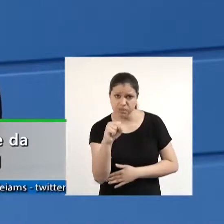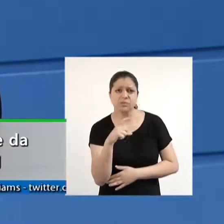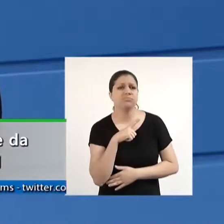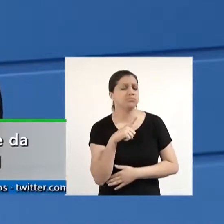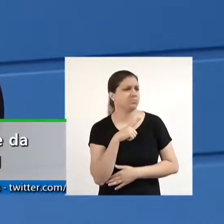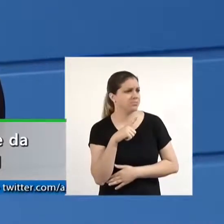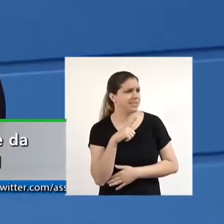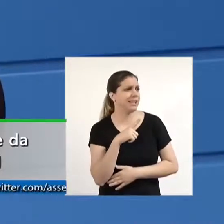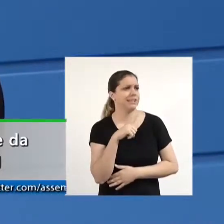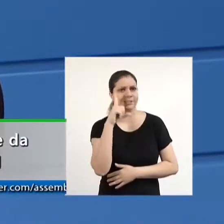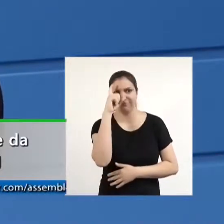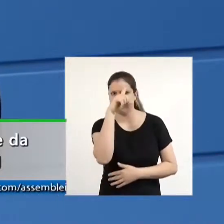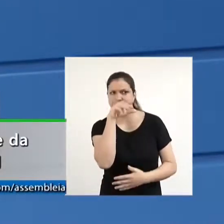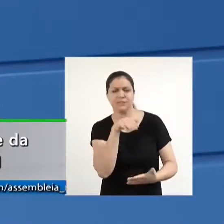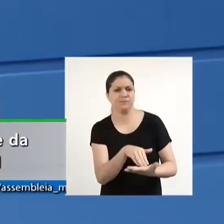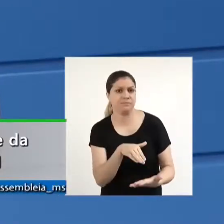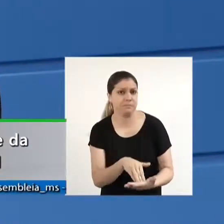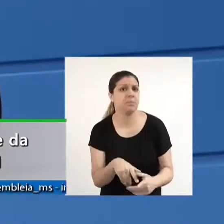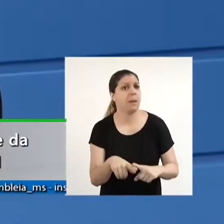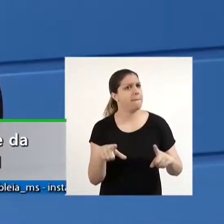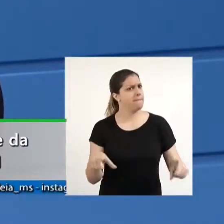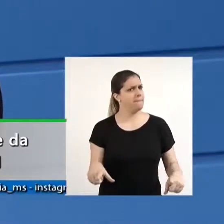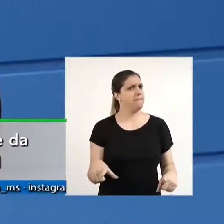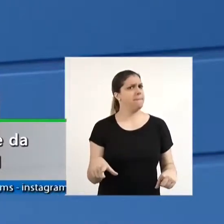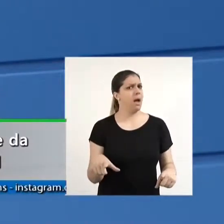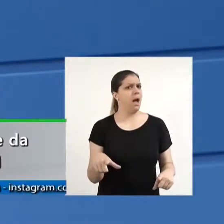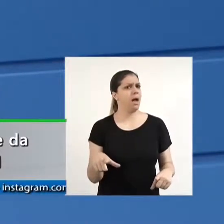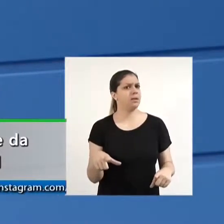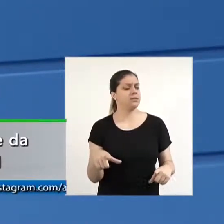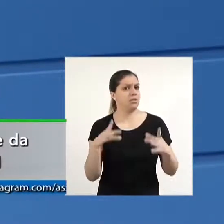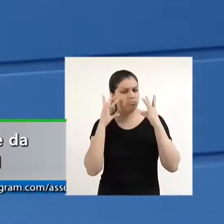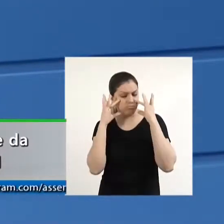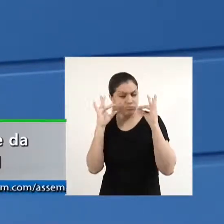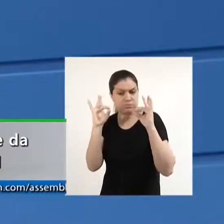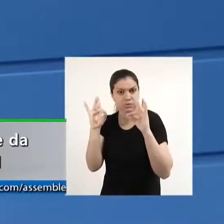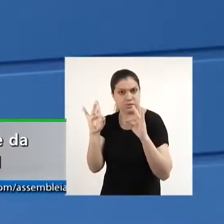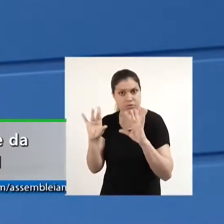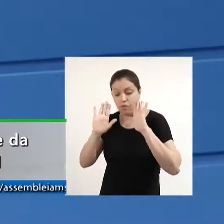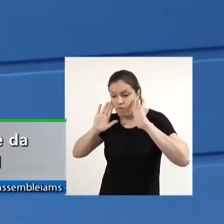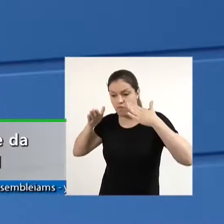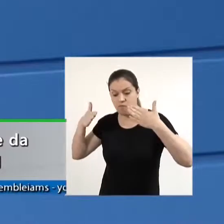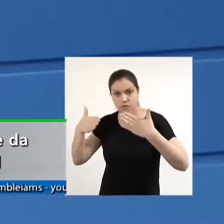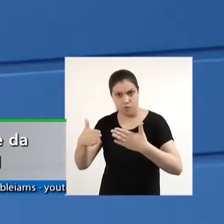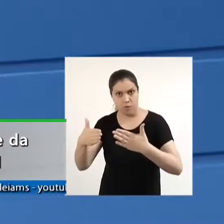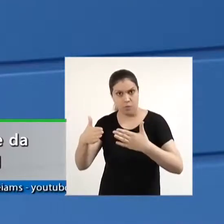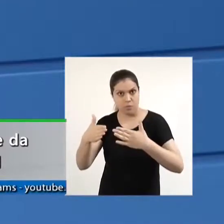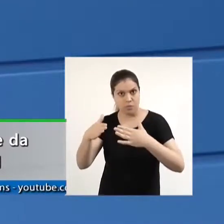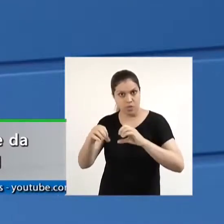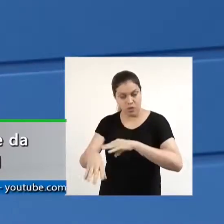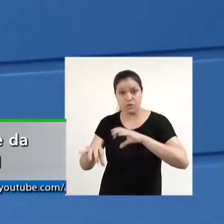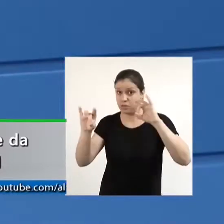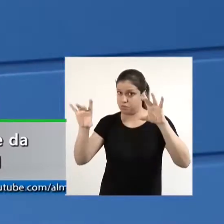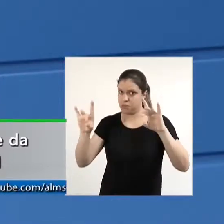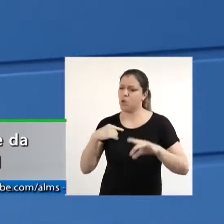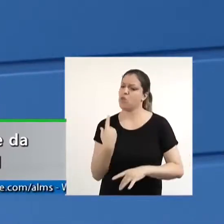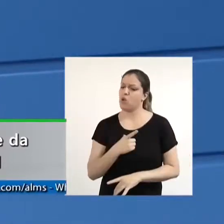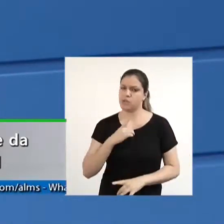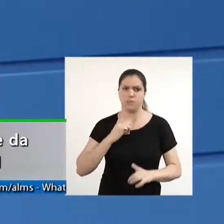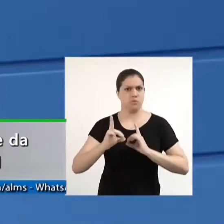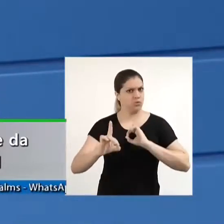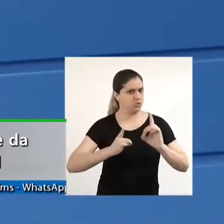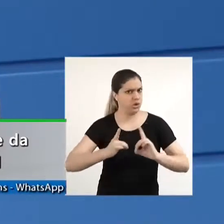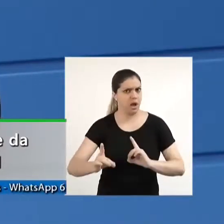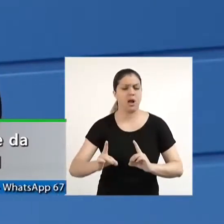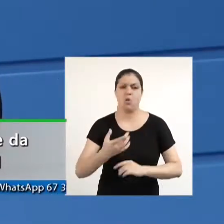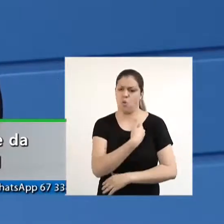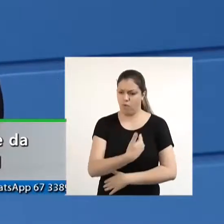imensas dificuldades, tem procurado dar um olhar especial, e nós temos intermediado um diálogo muito forte com o governo, junto com o deputado